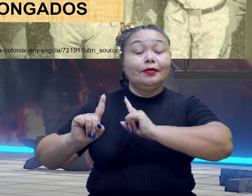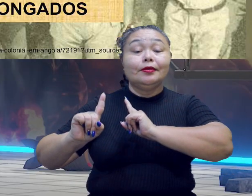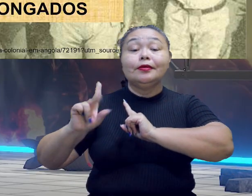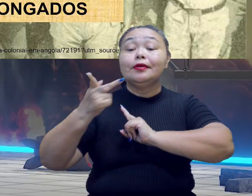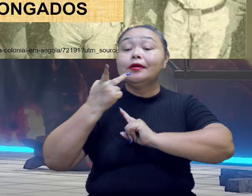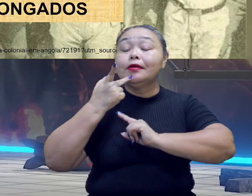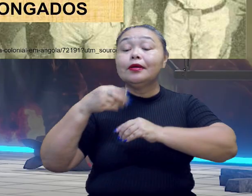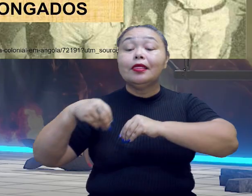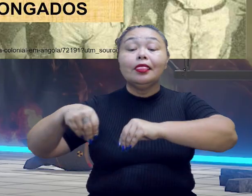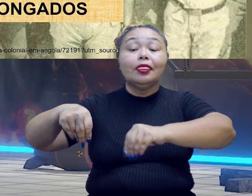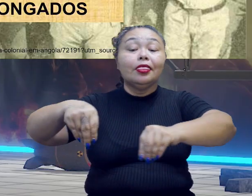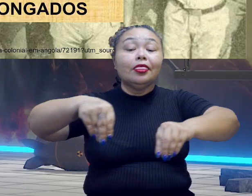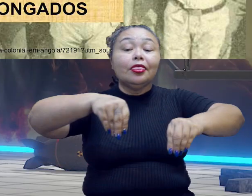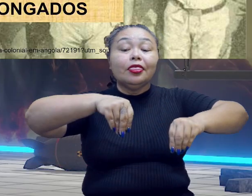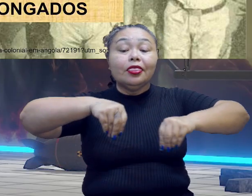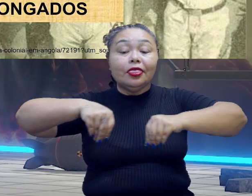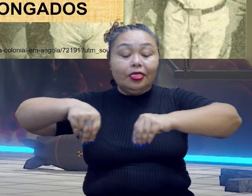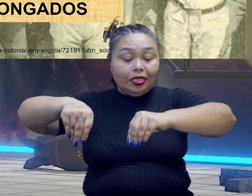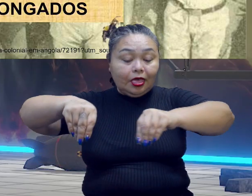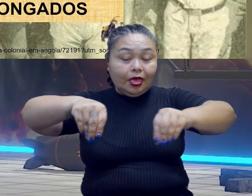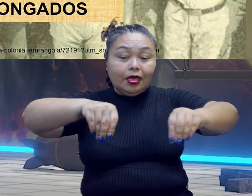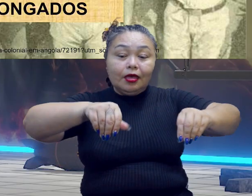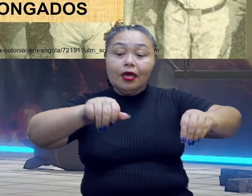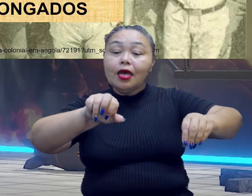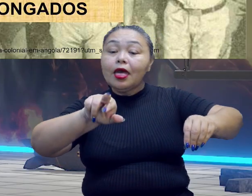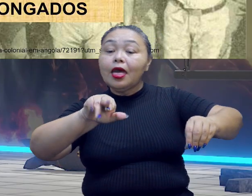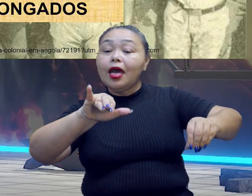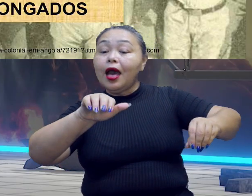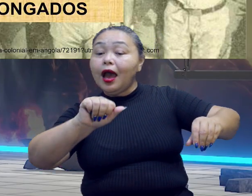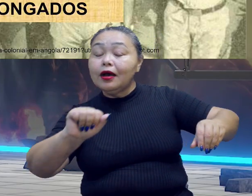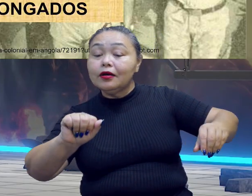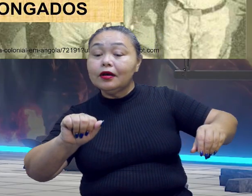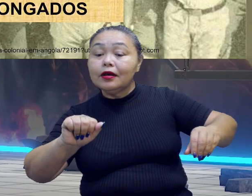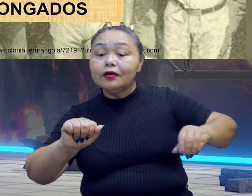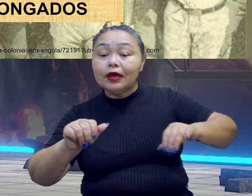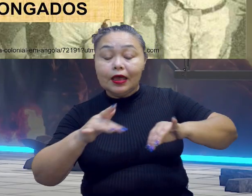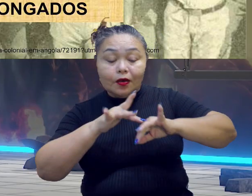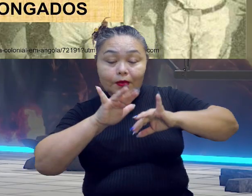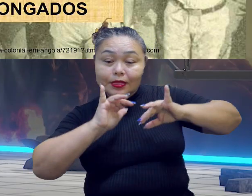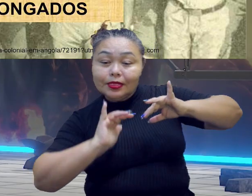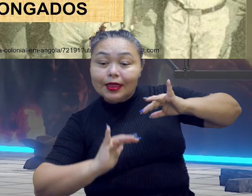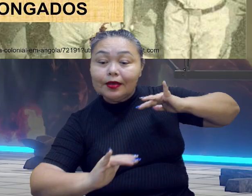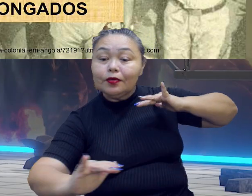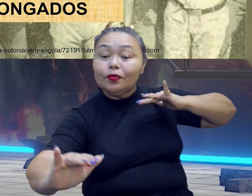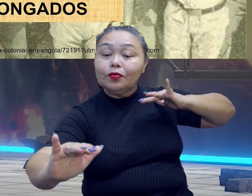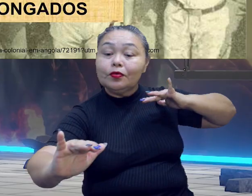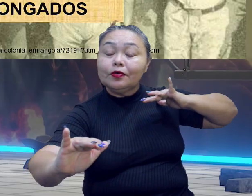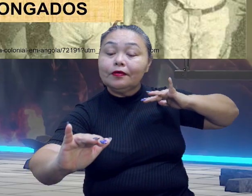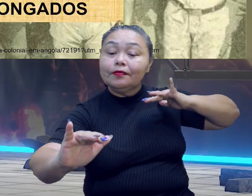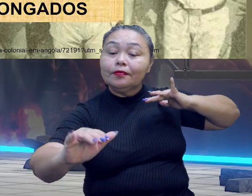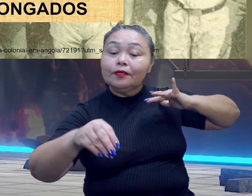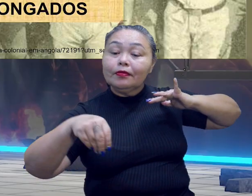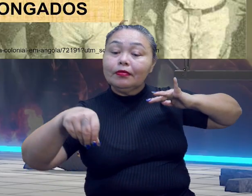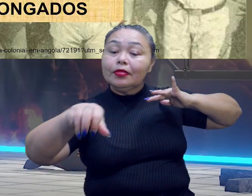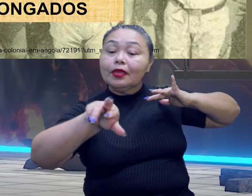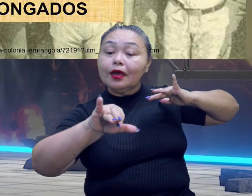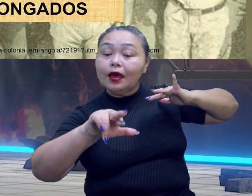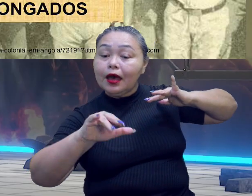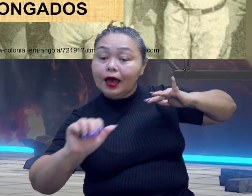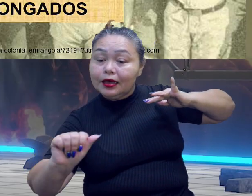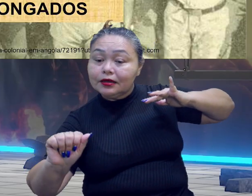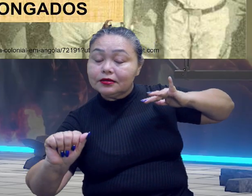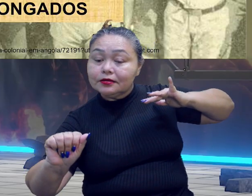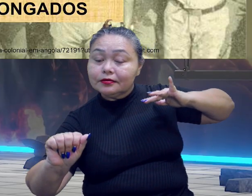se chama terras raras, é o minério, terras